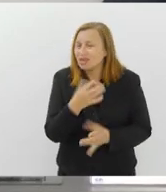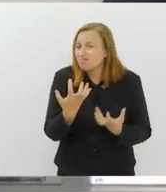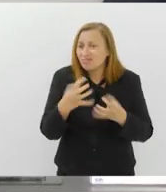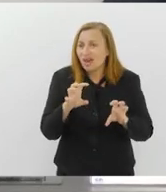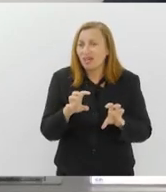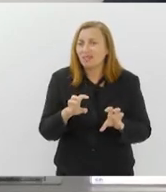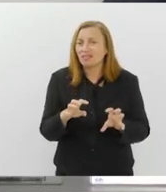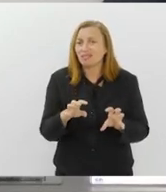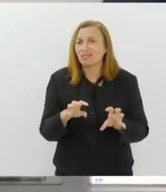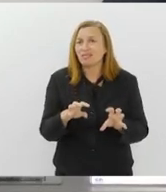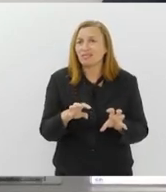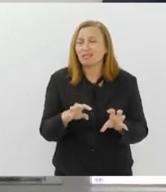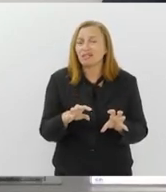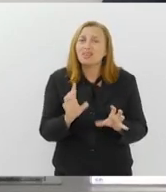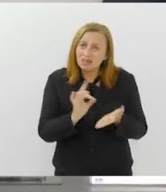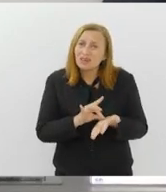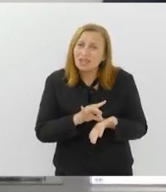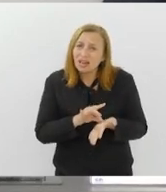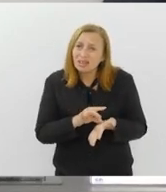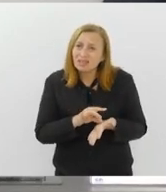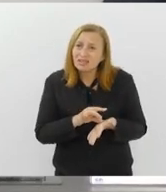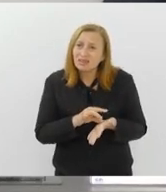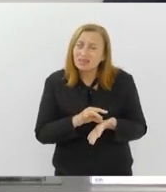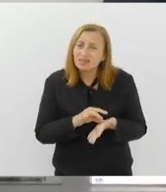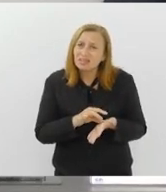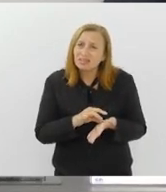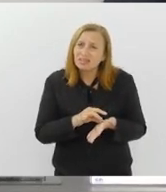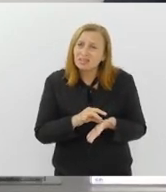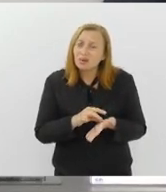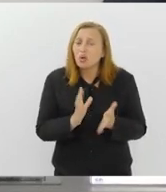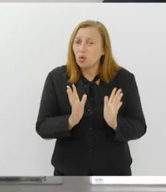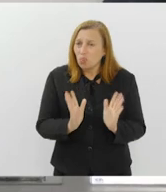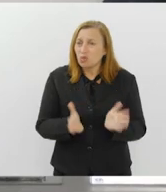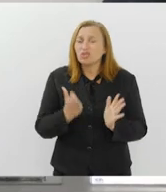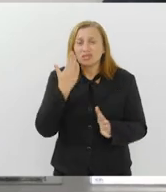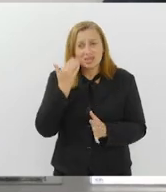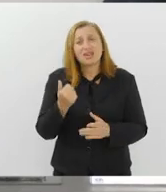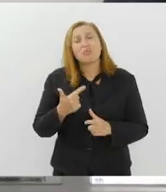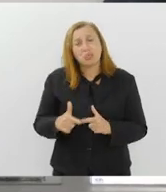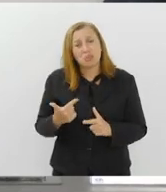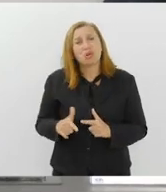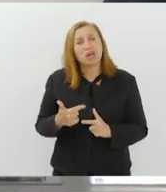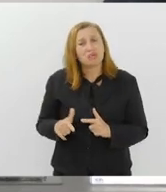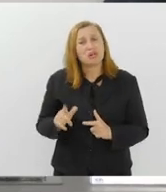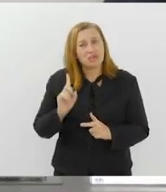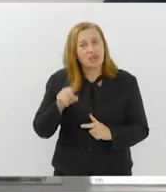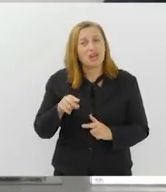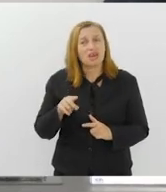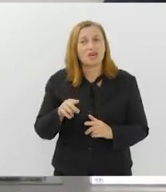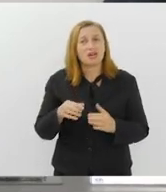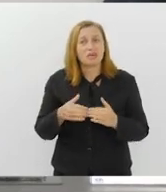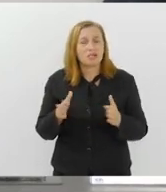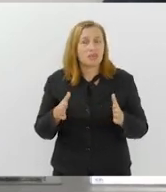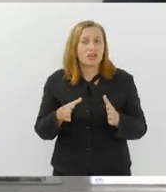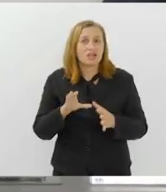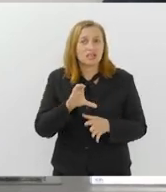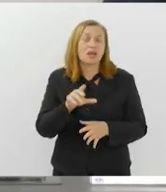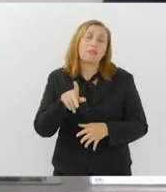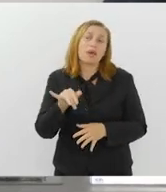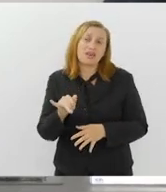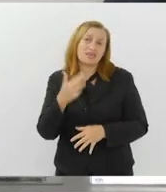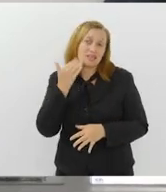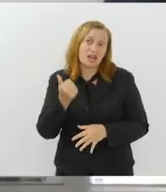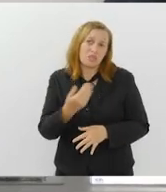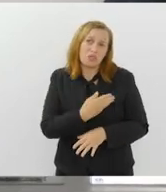lado. De verdade, cara. Hoje a gente sabe a problemática que é abrir uma CPI. A gente sabe que o